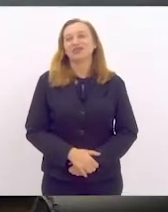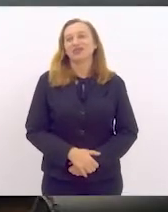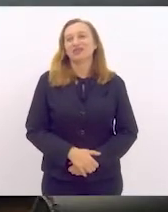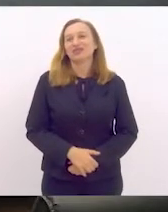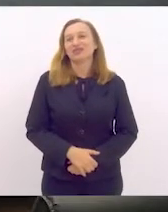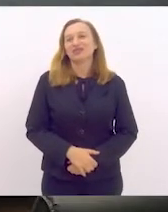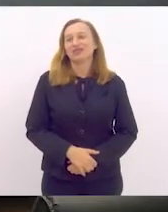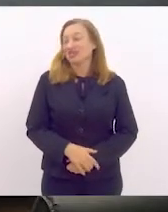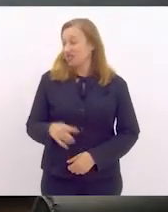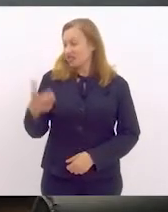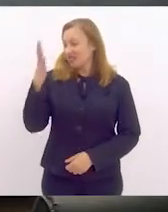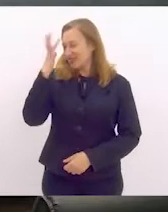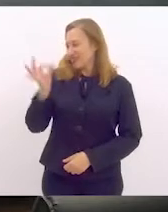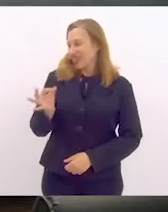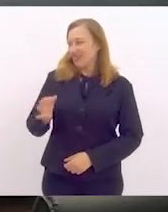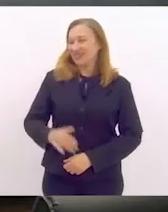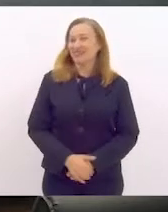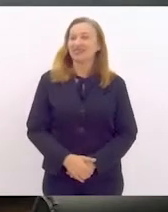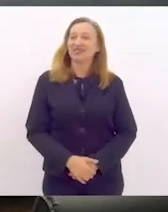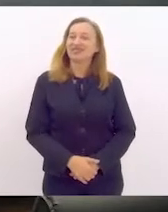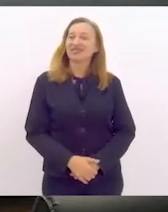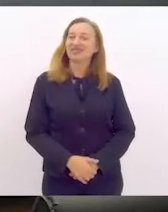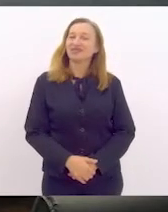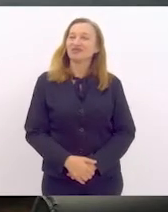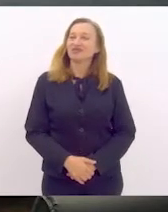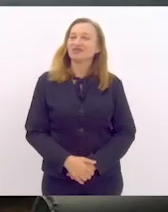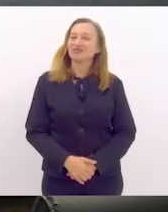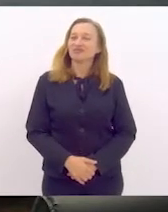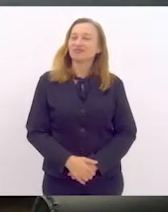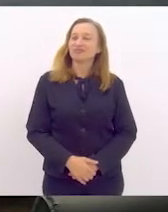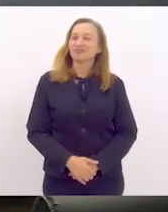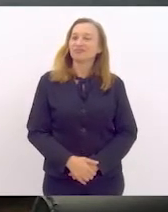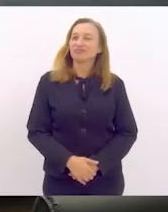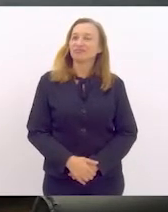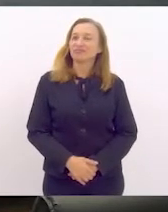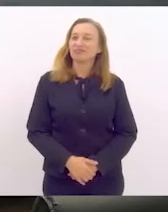Vocês estão com nada, hein? Hein, Eliomar?